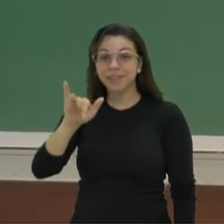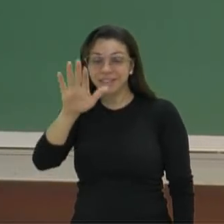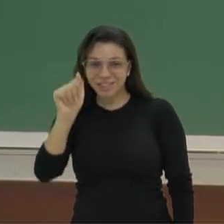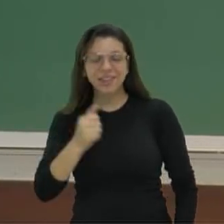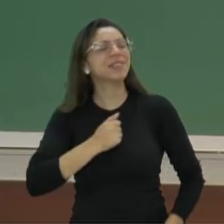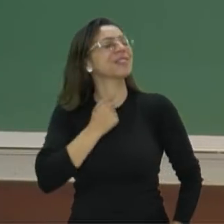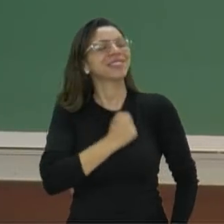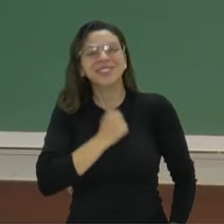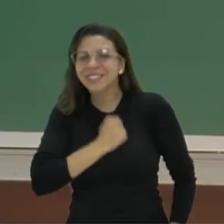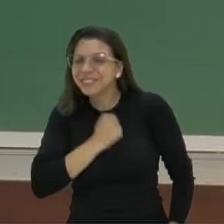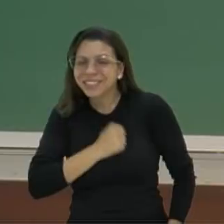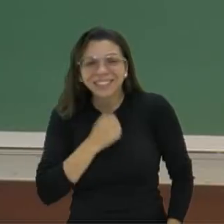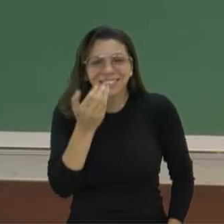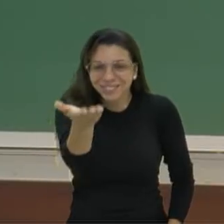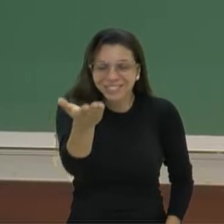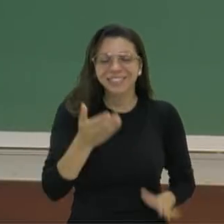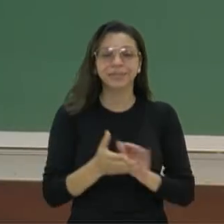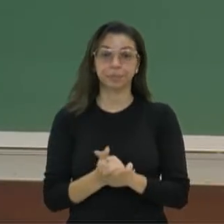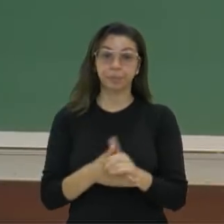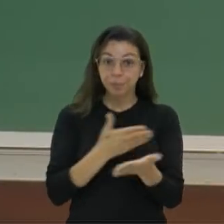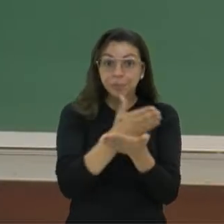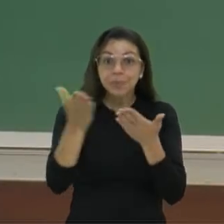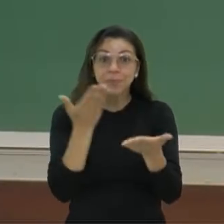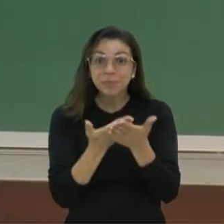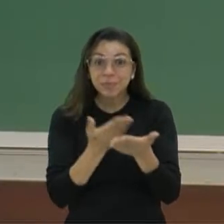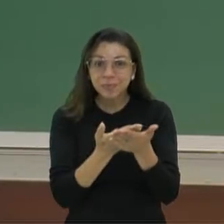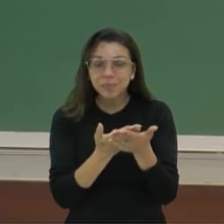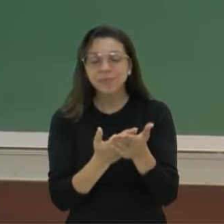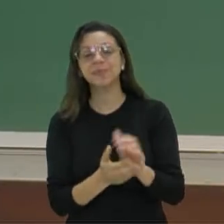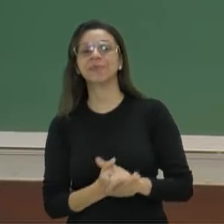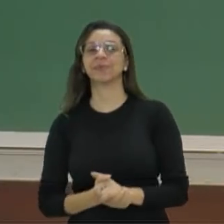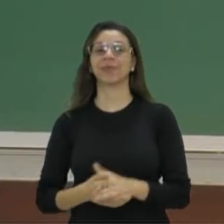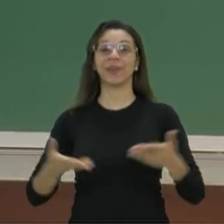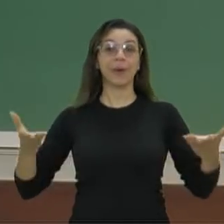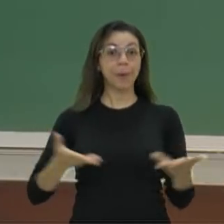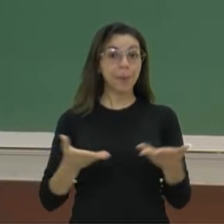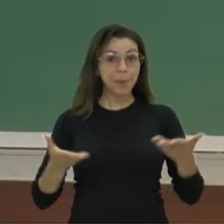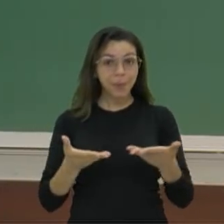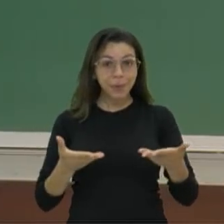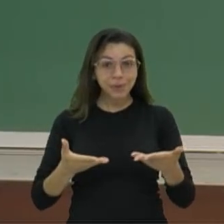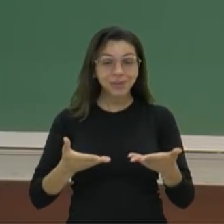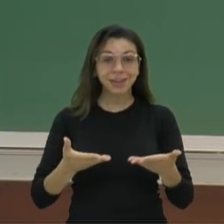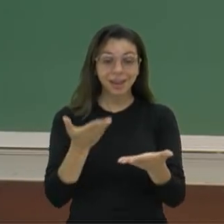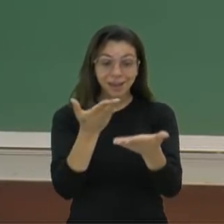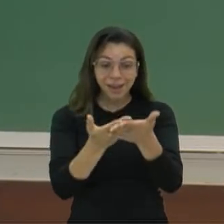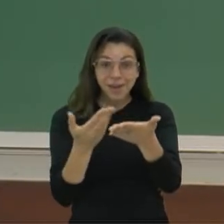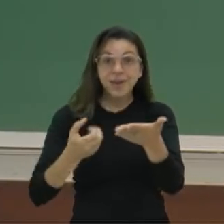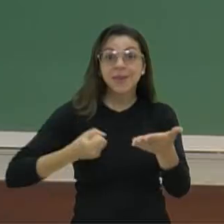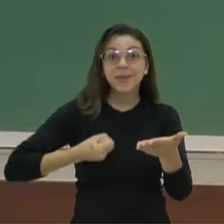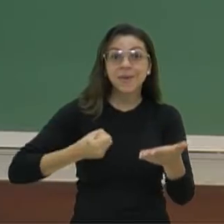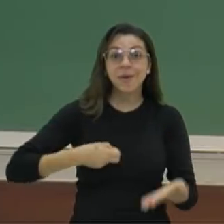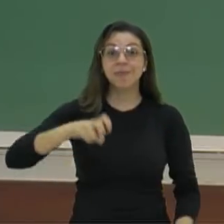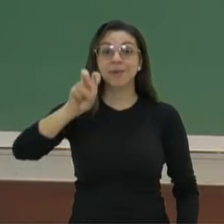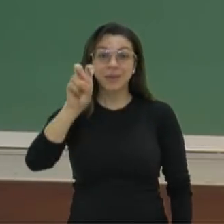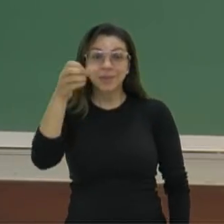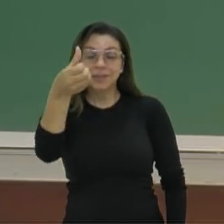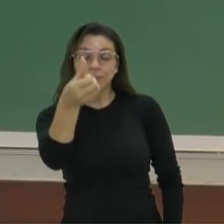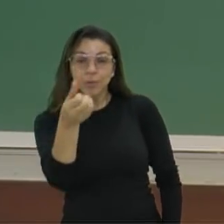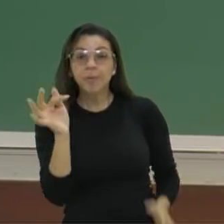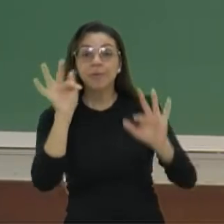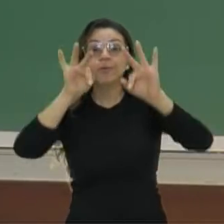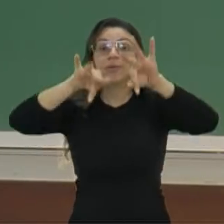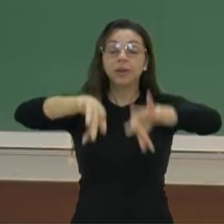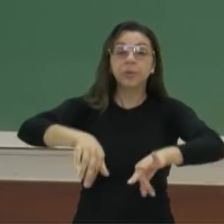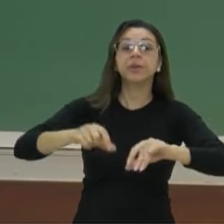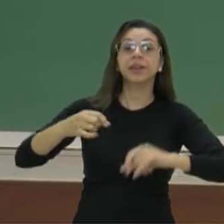Eu estava morrendo de saudade de vocês. Vamos para mais uma aula? Hoje, na nossa aula número 56, nós vamos finalizar